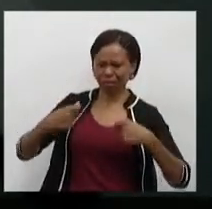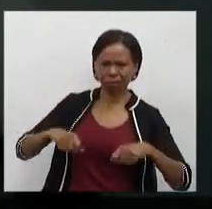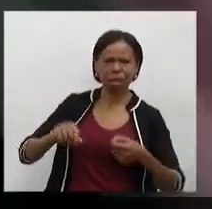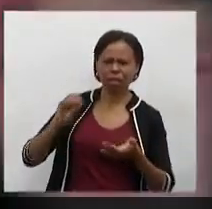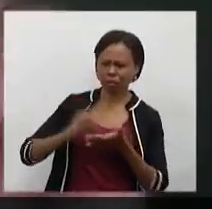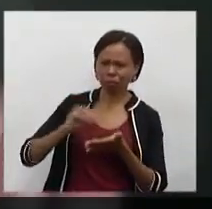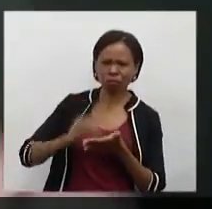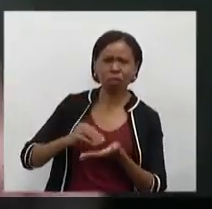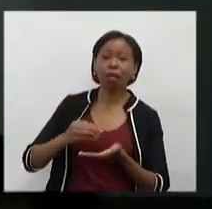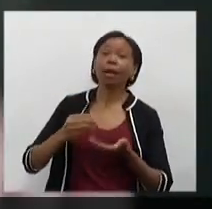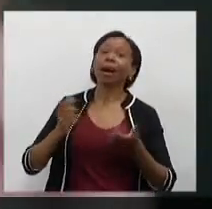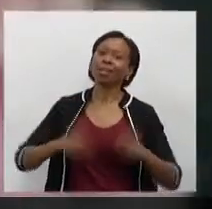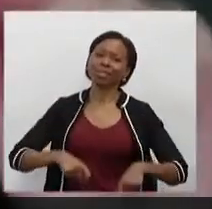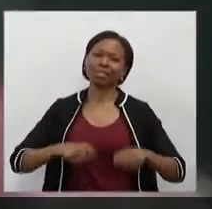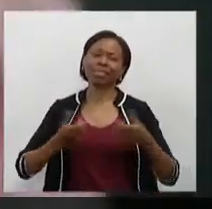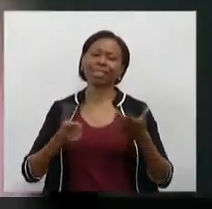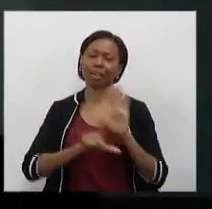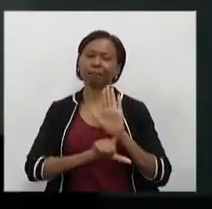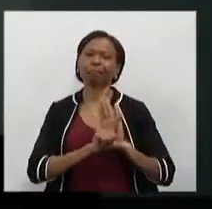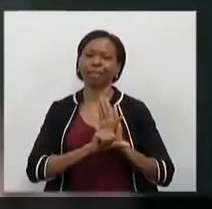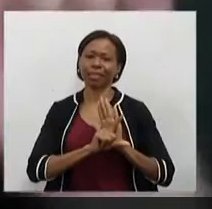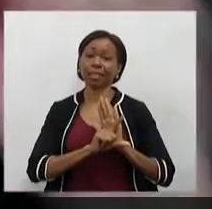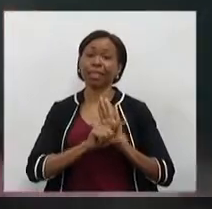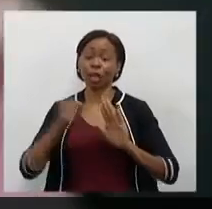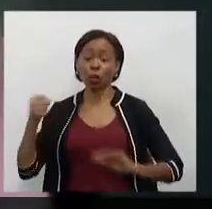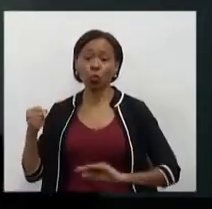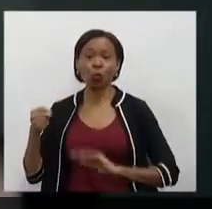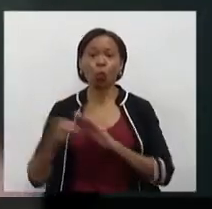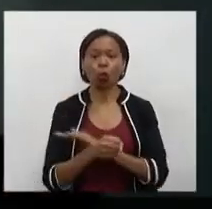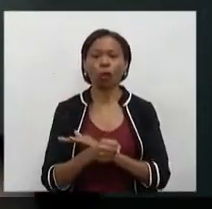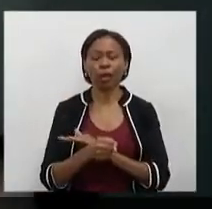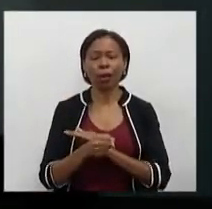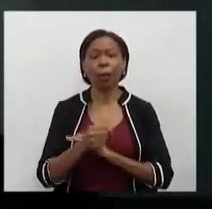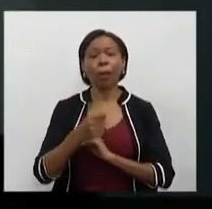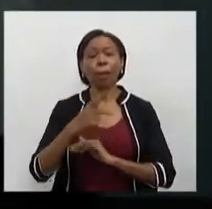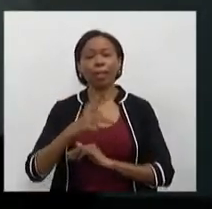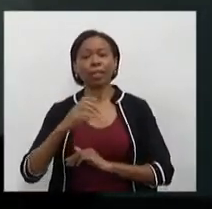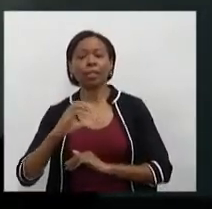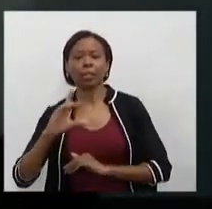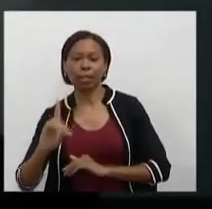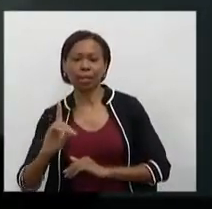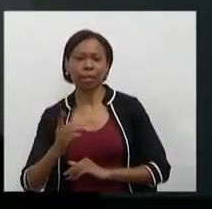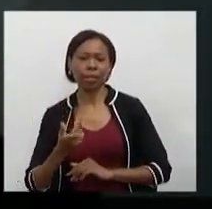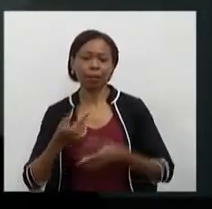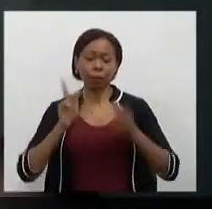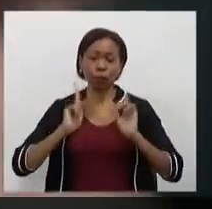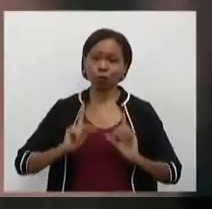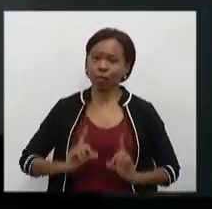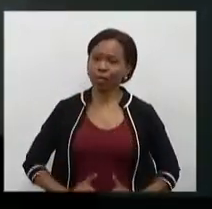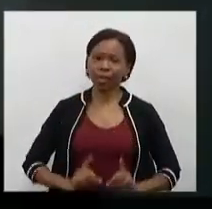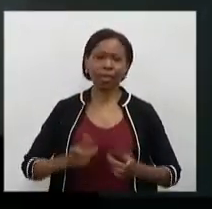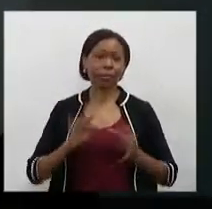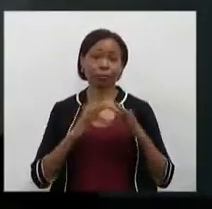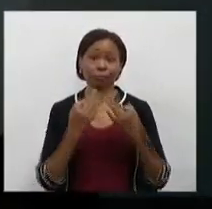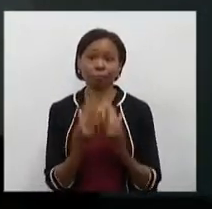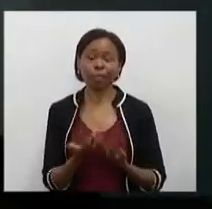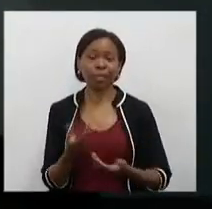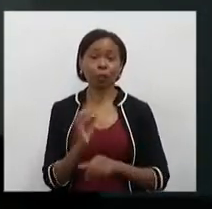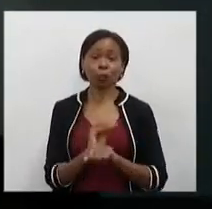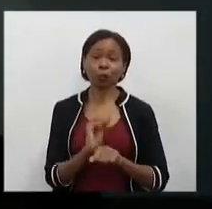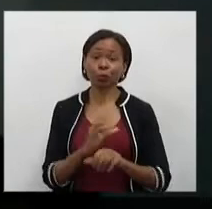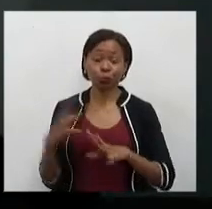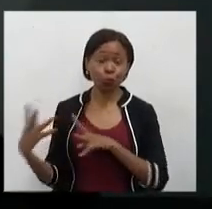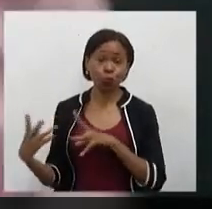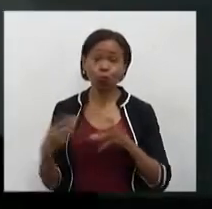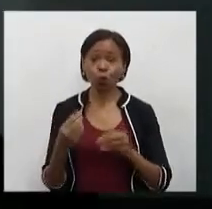e colocar todos os PCDs, familiares e cuidadores aí como linha de frente para